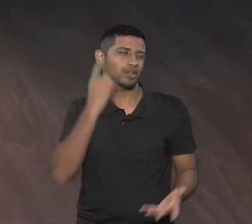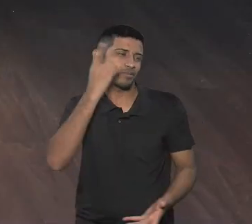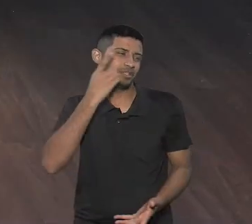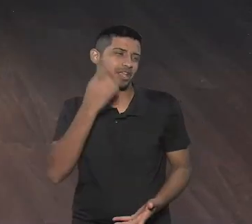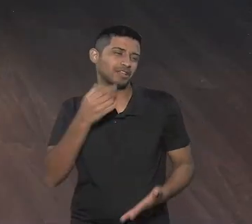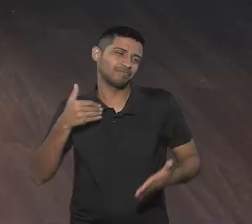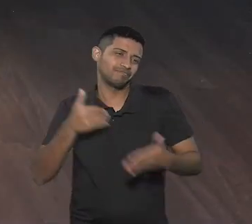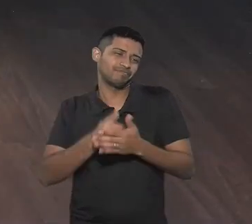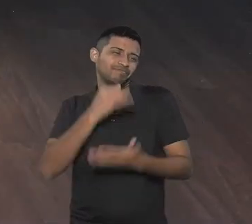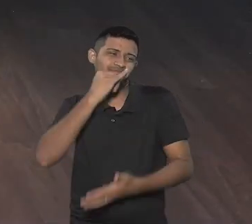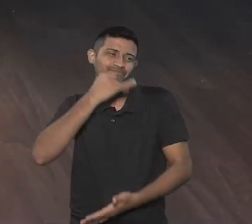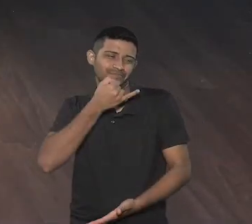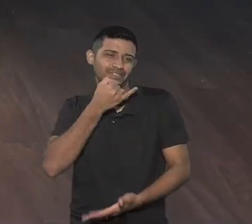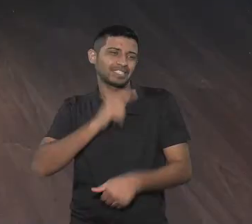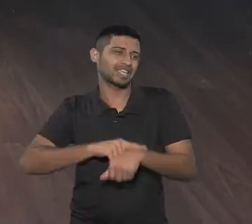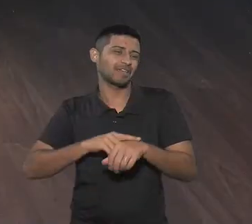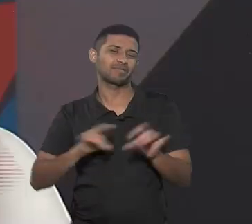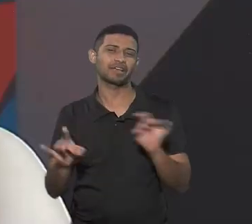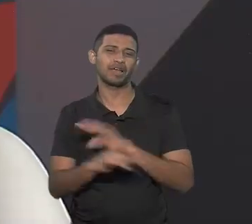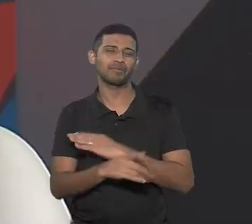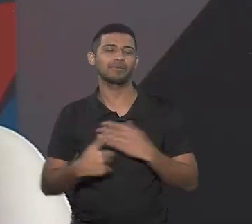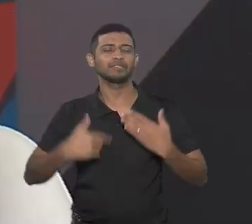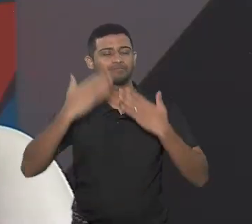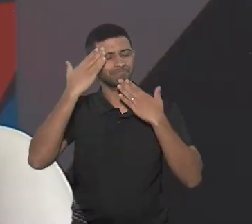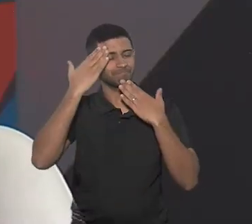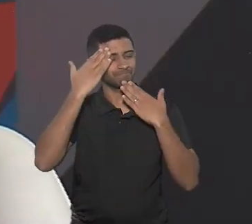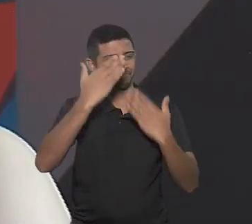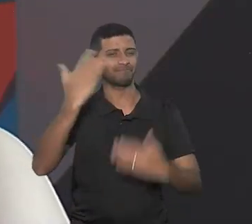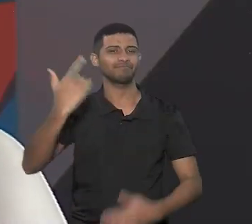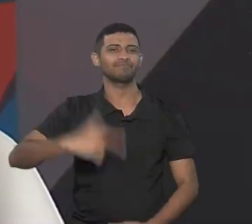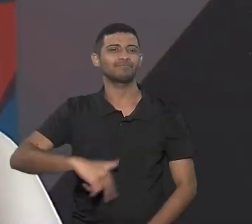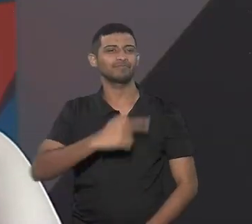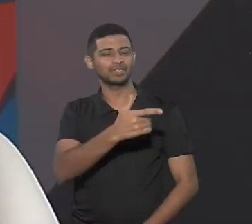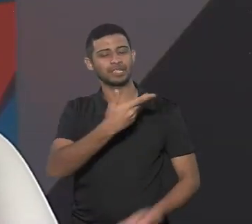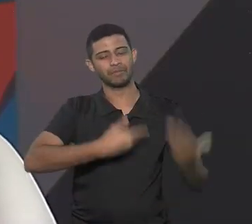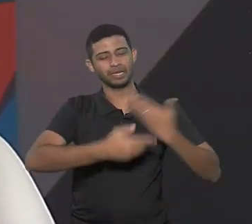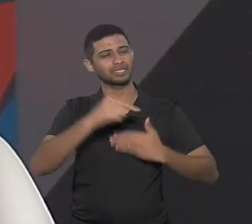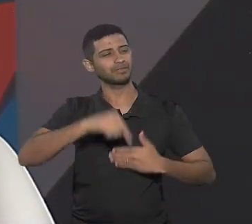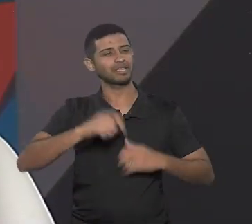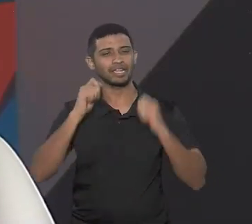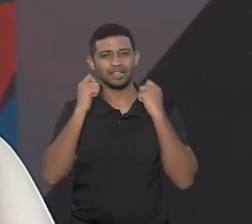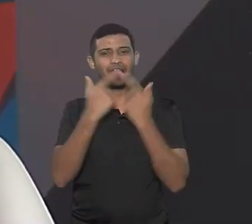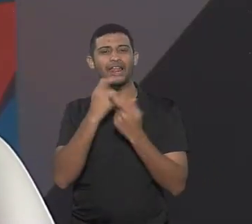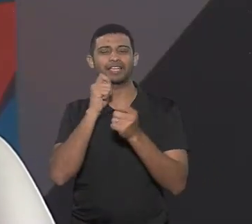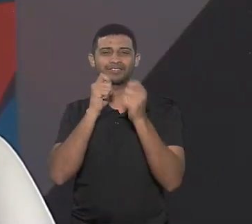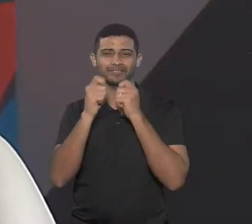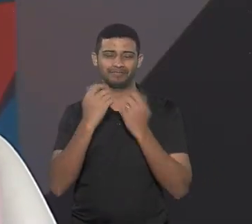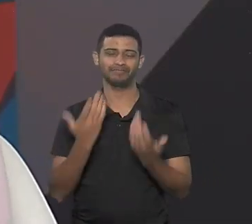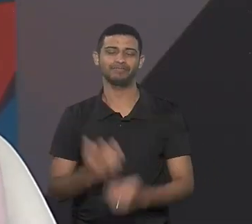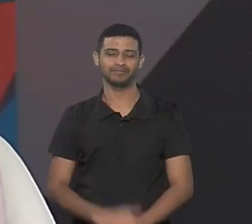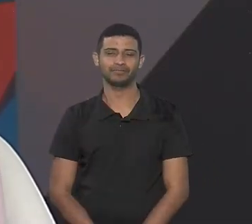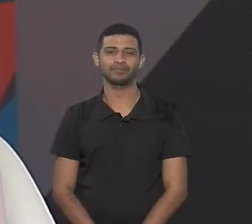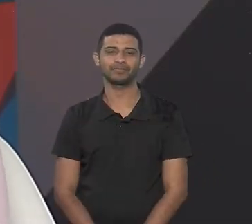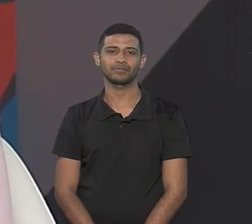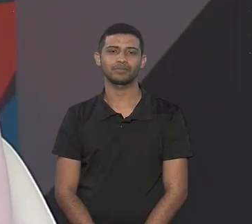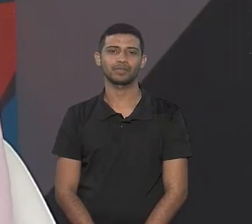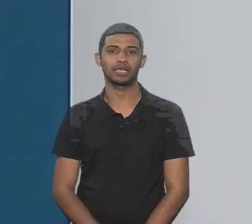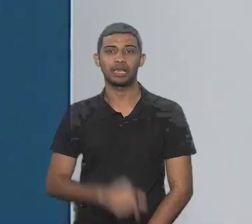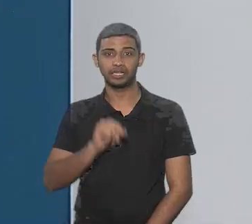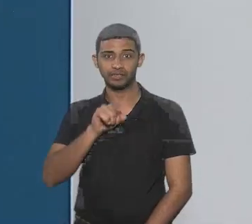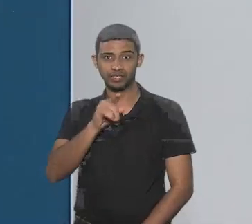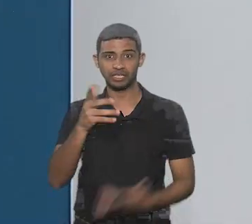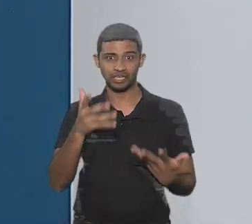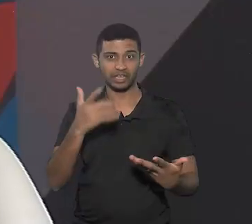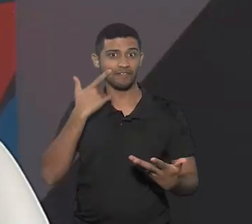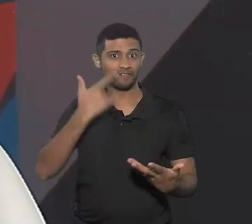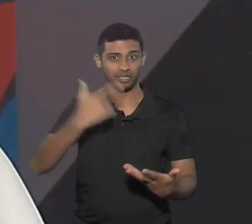Deputado, infelizmente nosso programa está acabando, nosso tempo se encerrou, mas eu queria agradecer mais uma vez a sua participação no Alerj Entrevista.